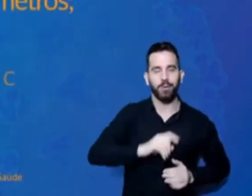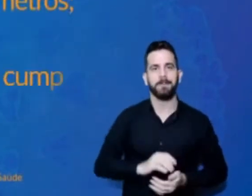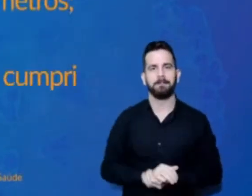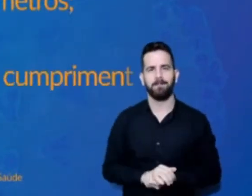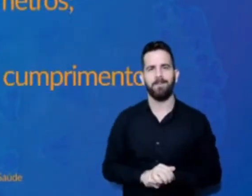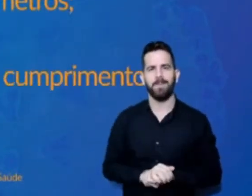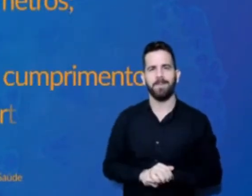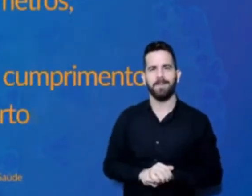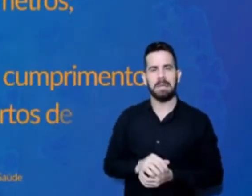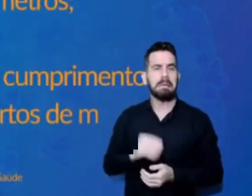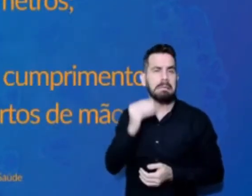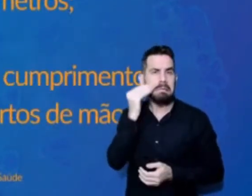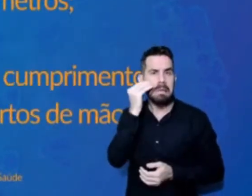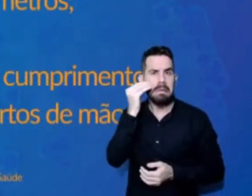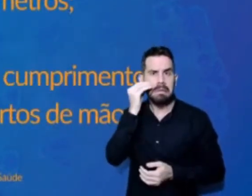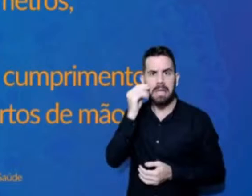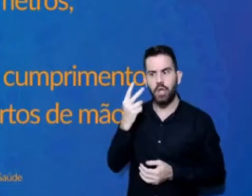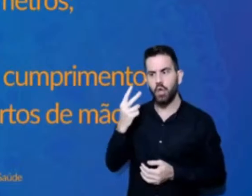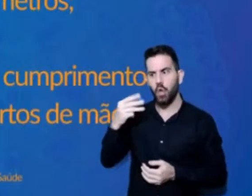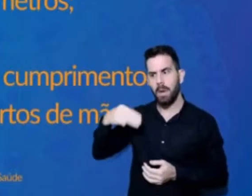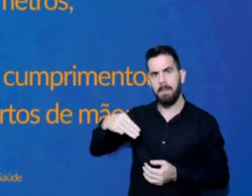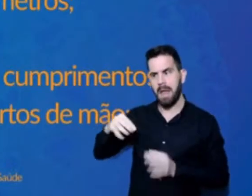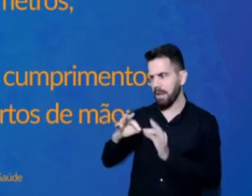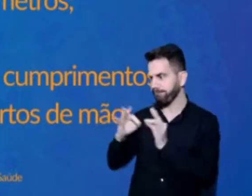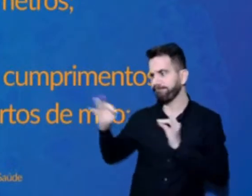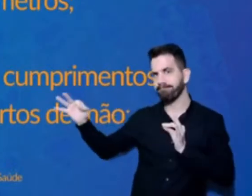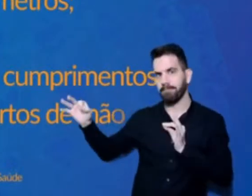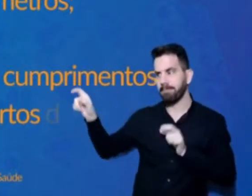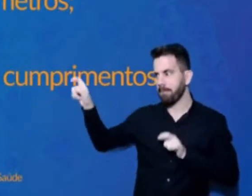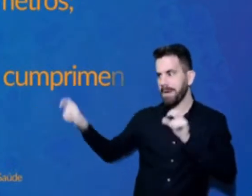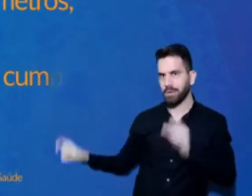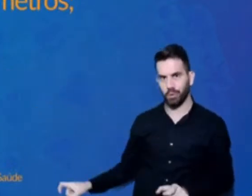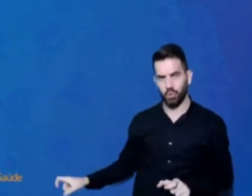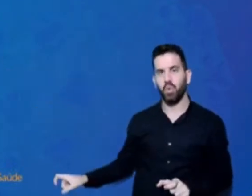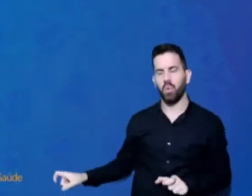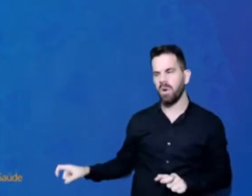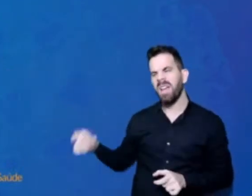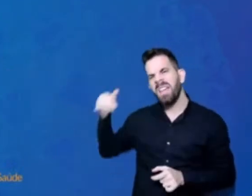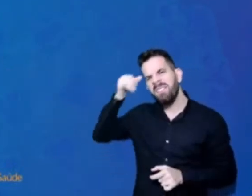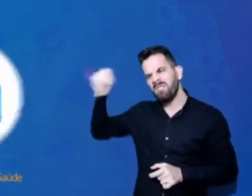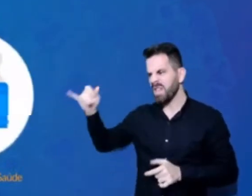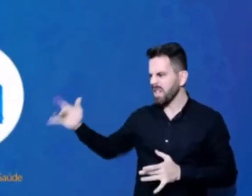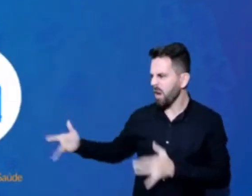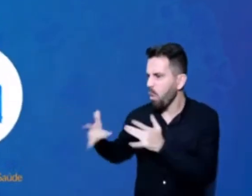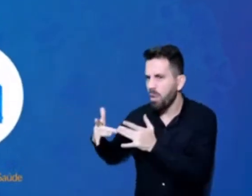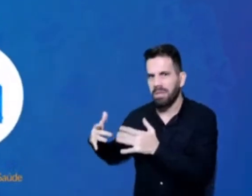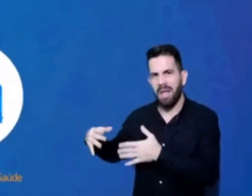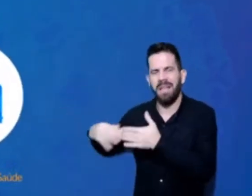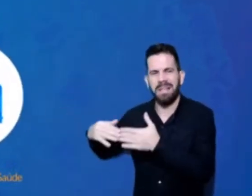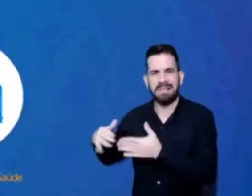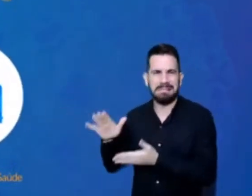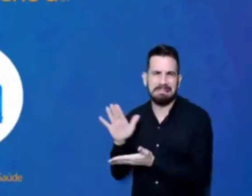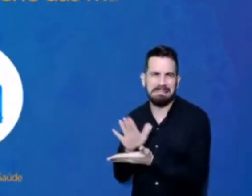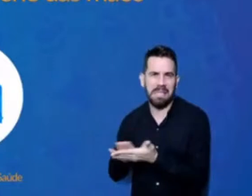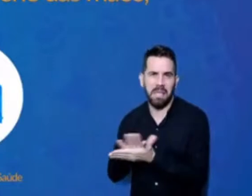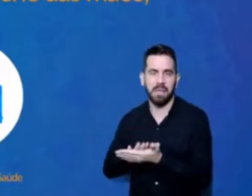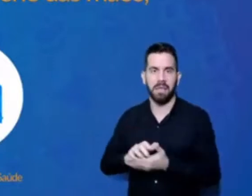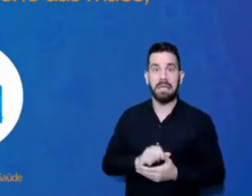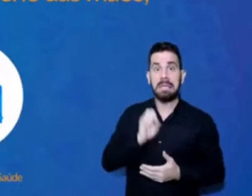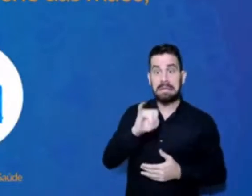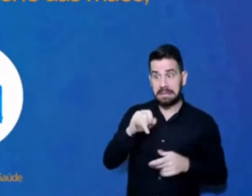2 metros dos outros e evite cumprimentos e apertos de mão. Caso não possa interromper seu trabalho ou atividades